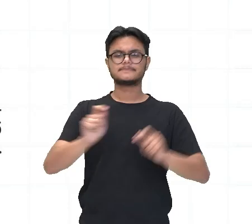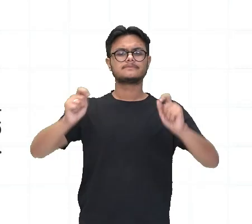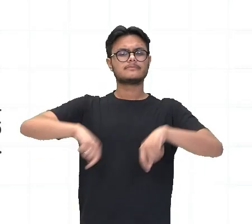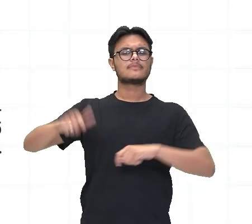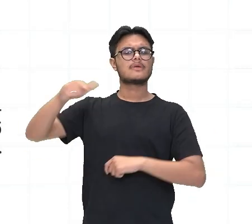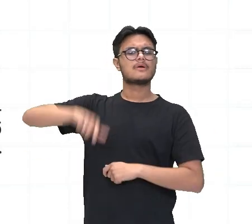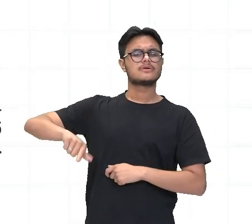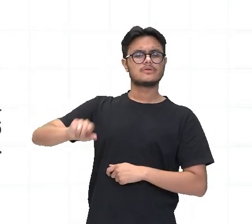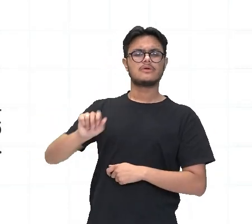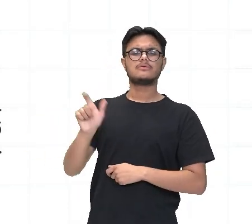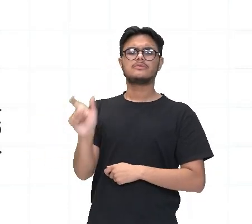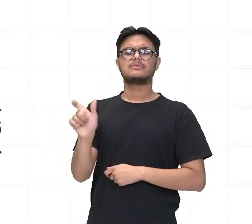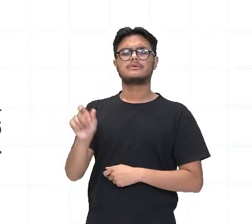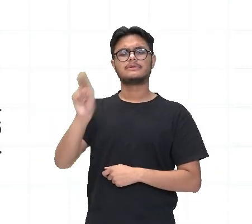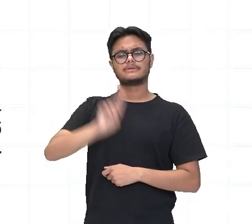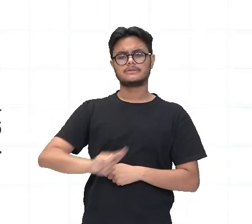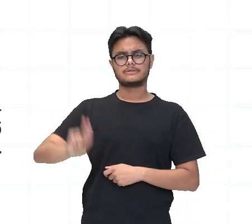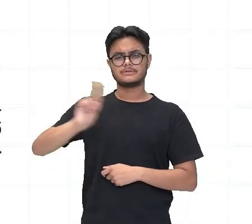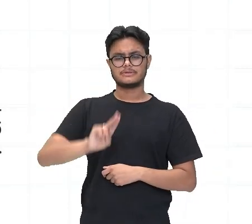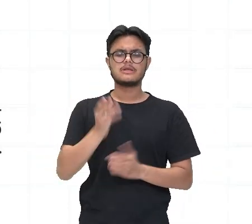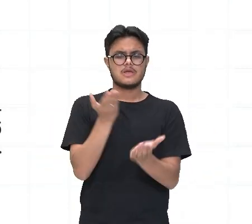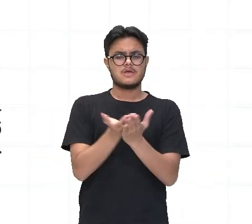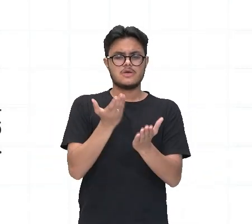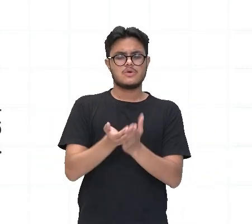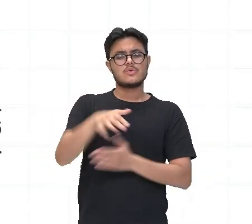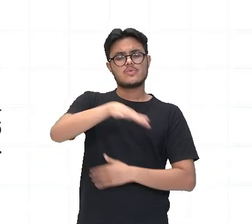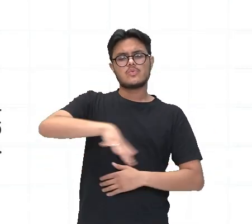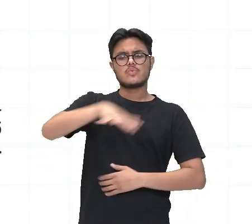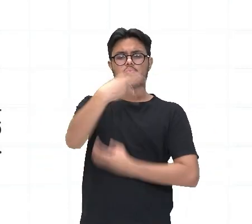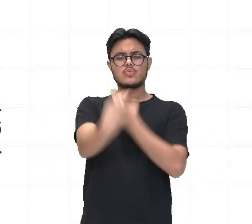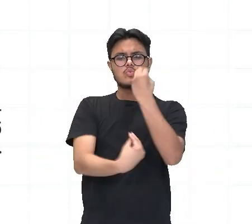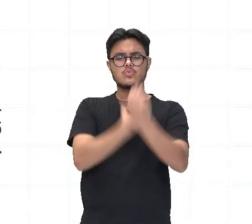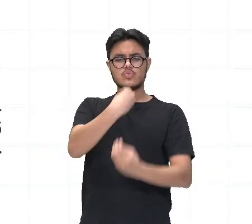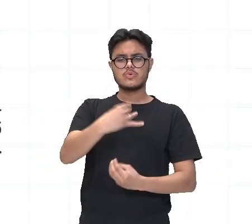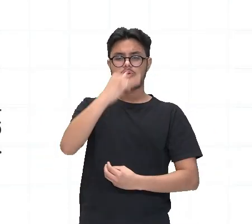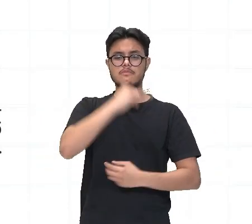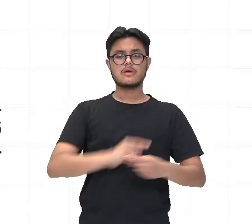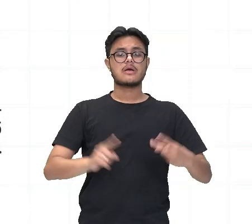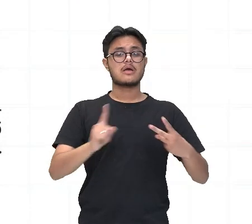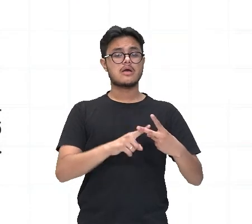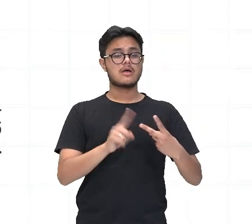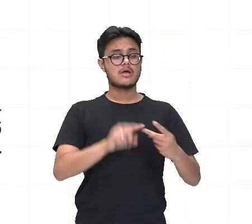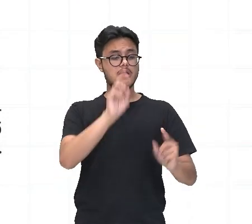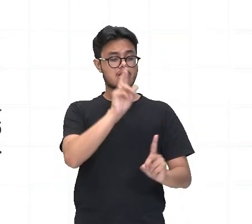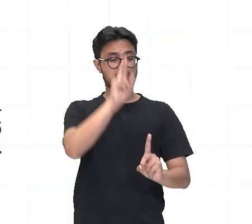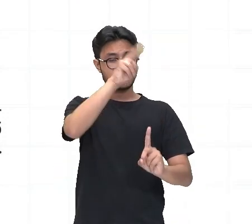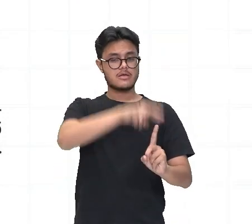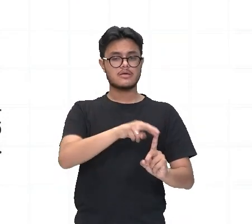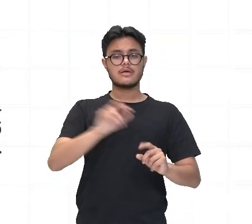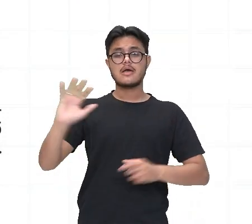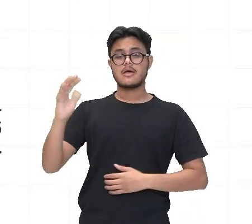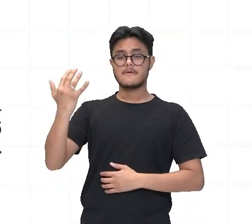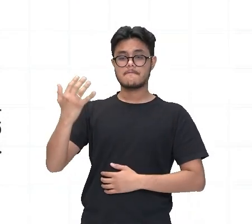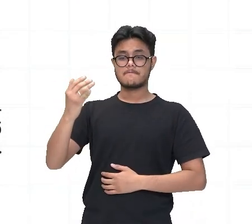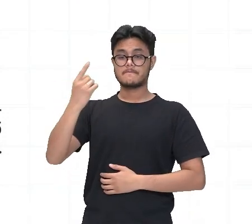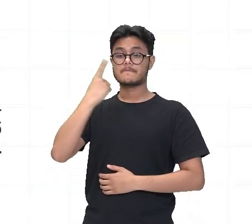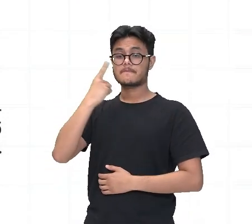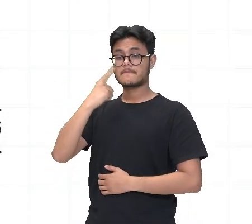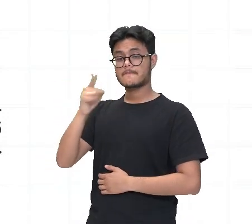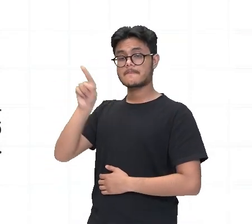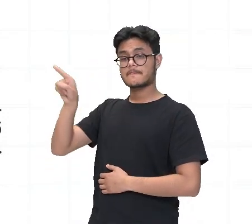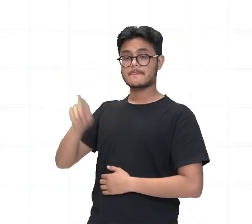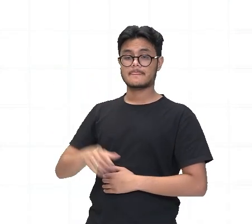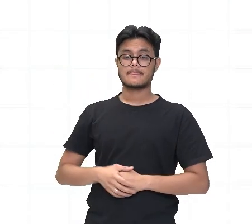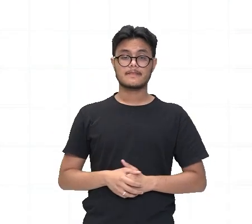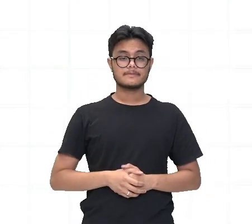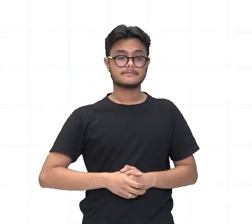repetição? Vamos, então explorar como é que a coesão referencial é feita. Na cartela e na TV interativa,